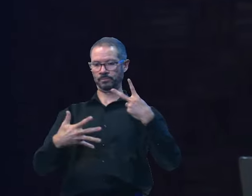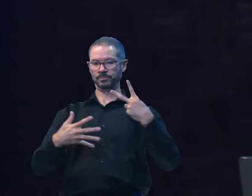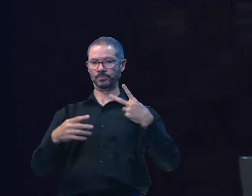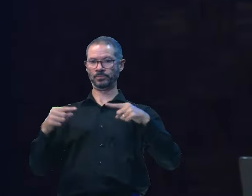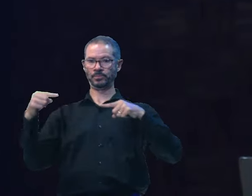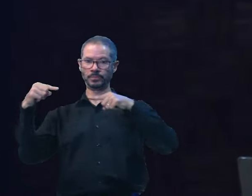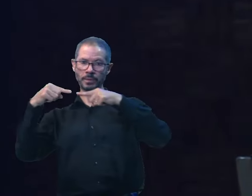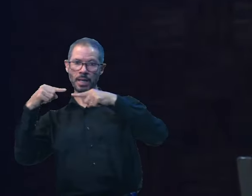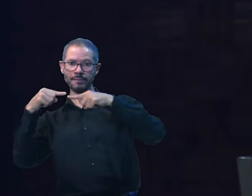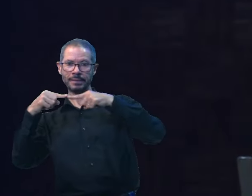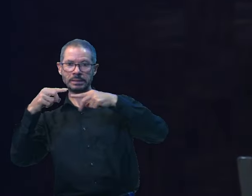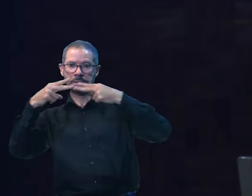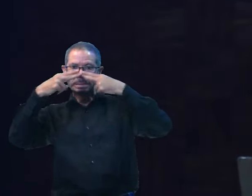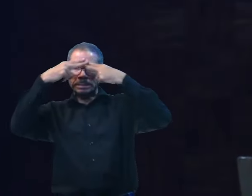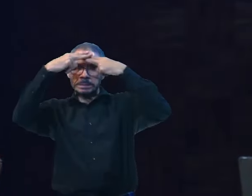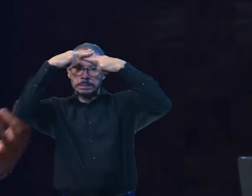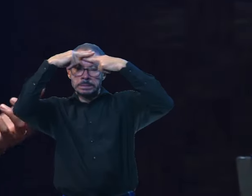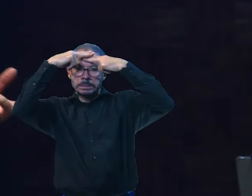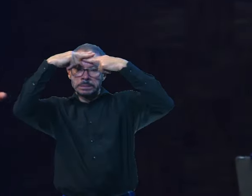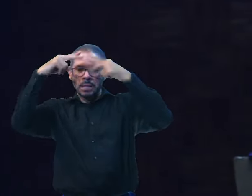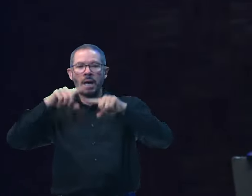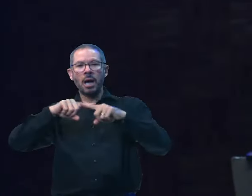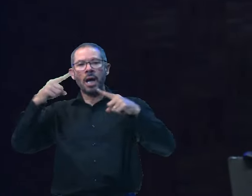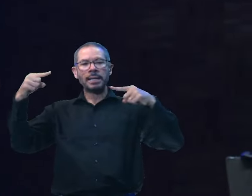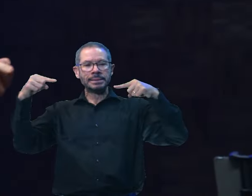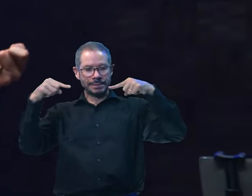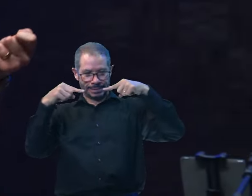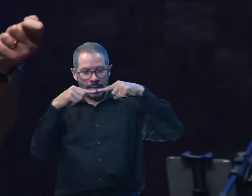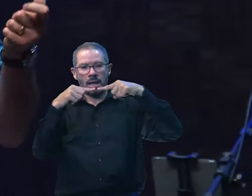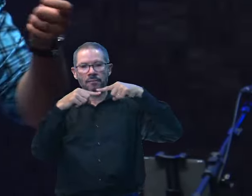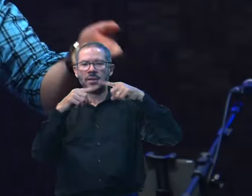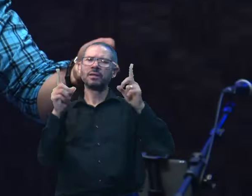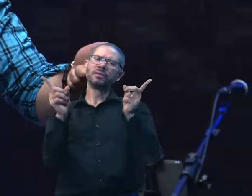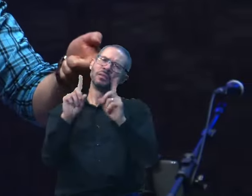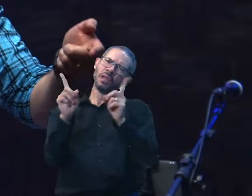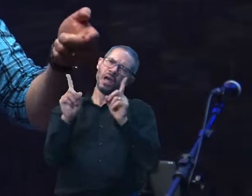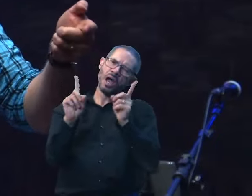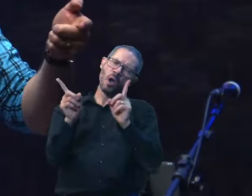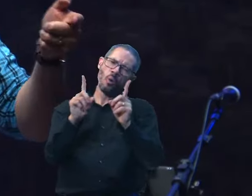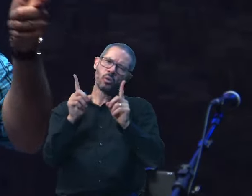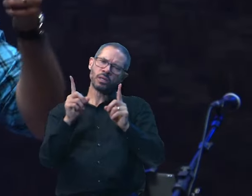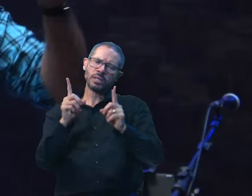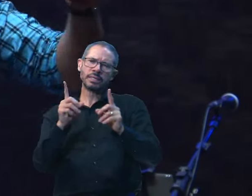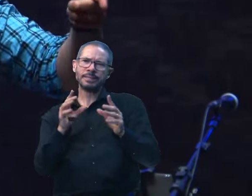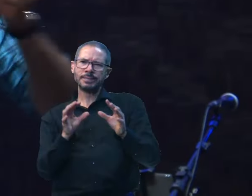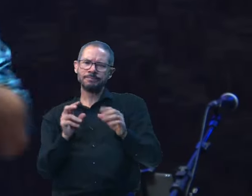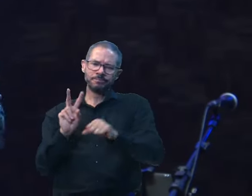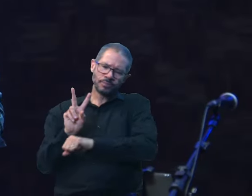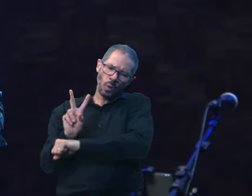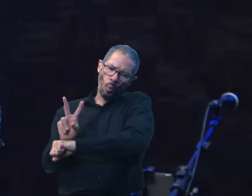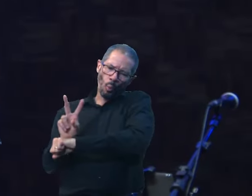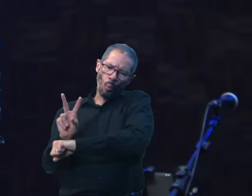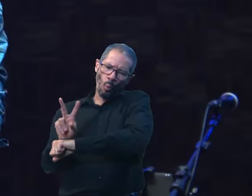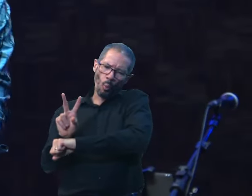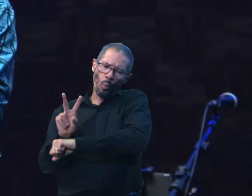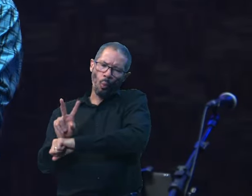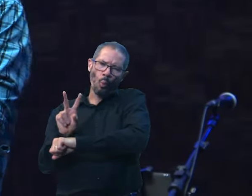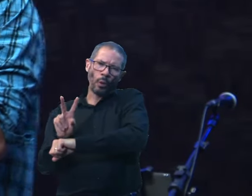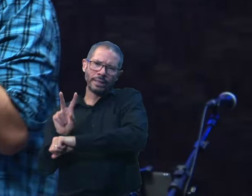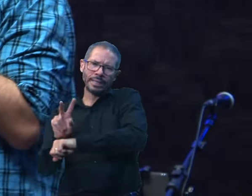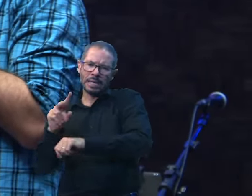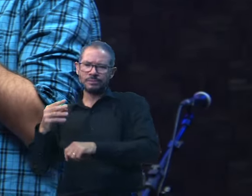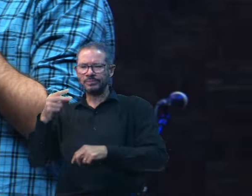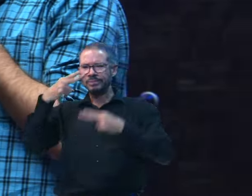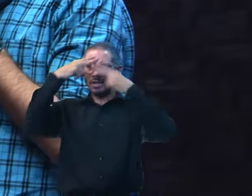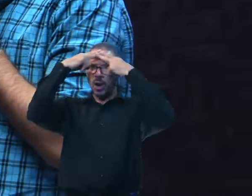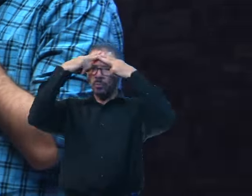tem a ver com as feridas. Mas ela tem a ver agora não com aquele que opera a ferida, aquele que promove,